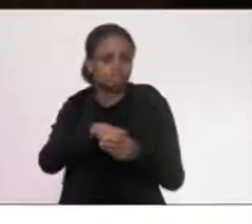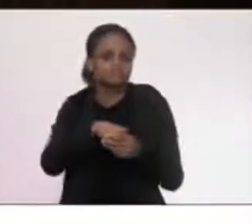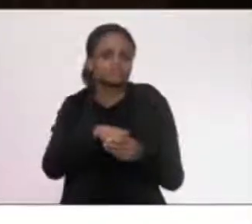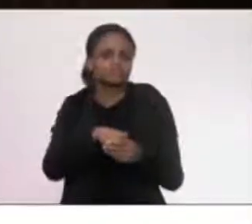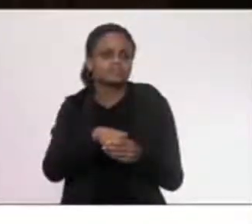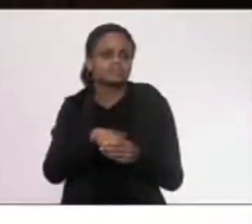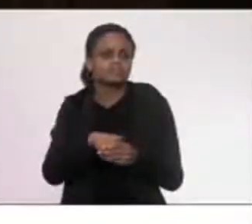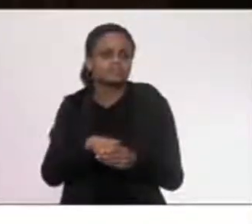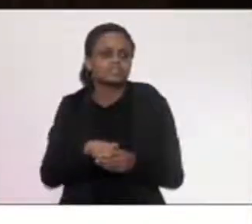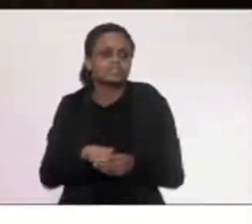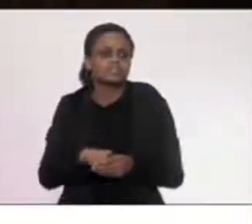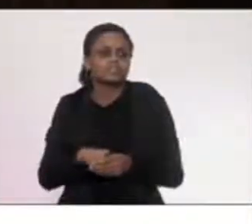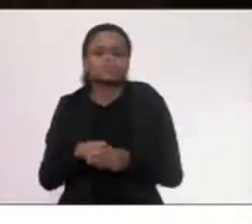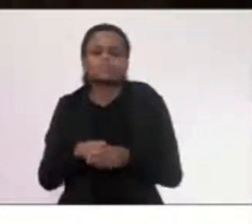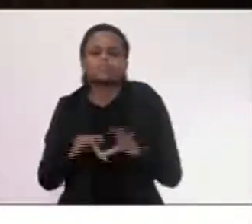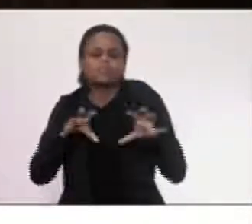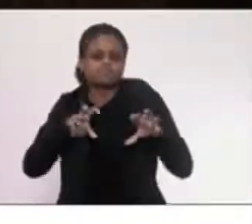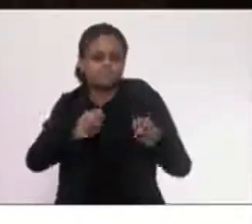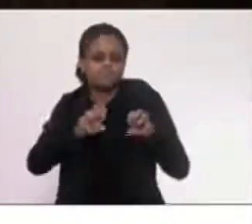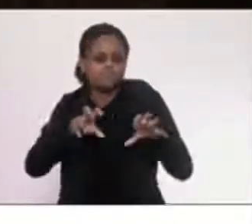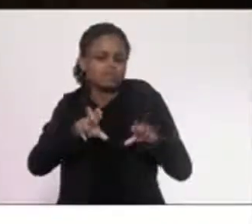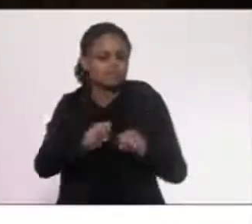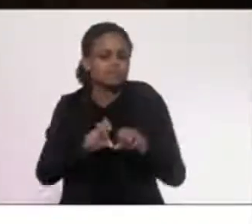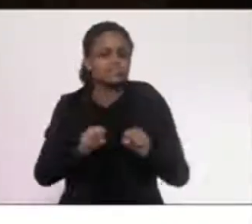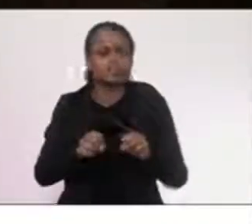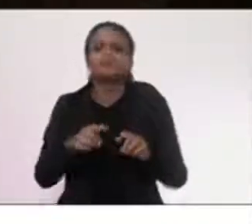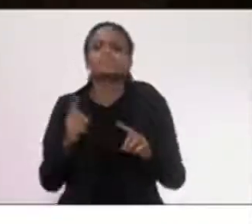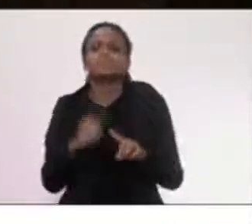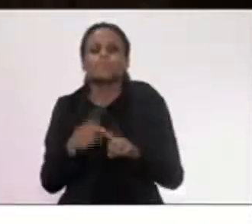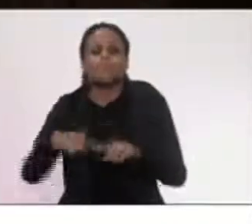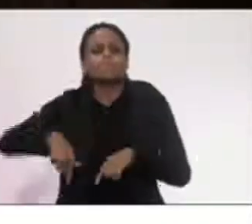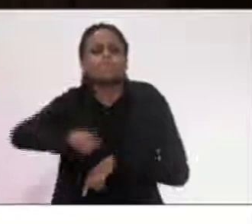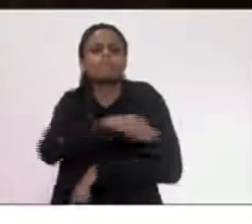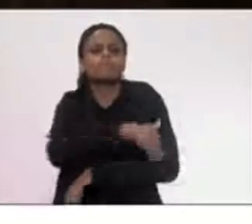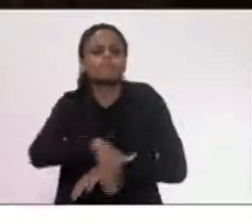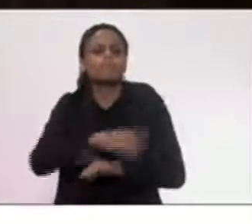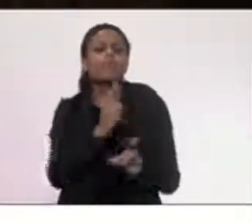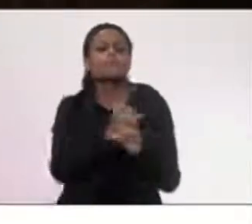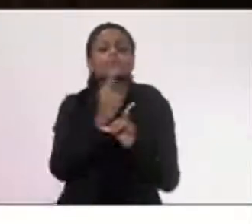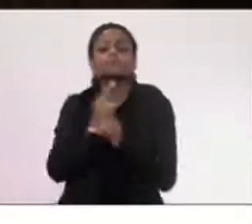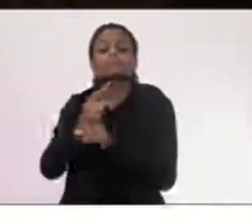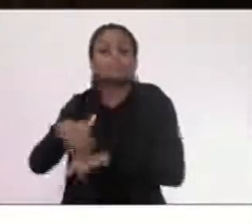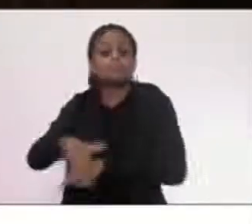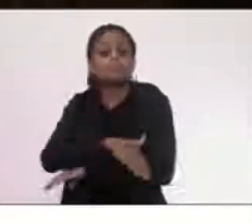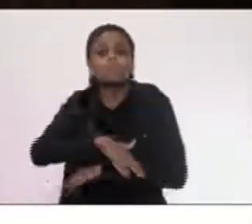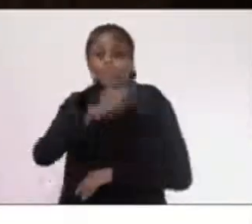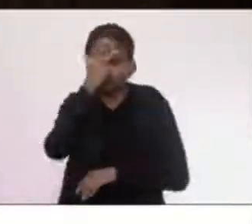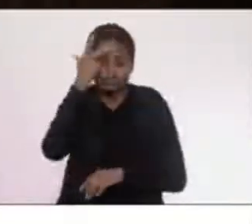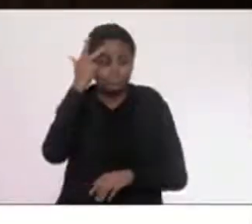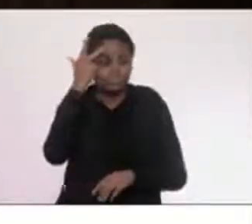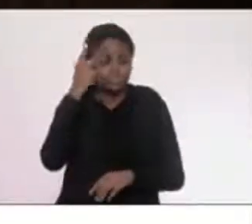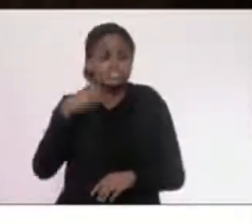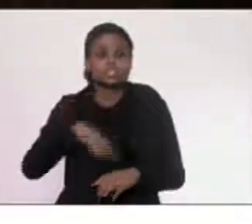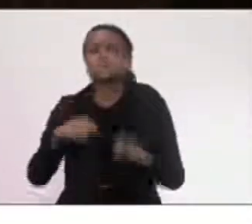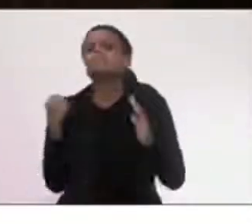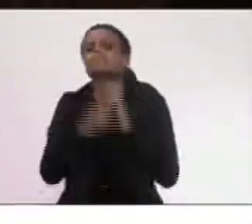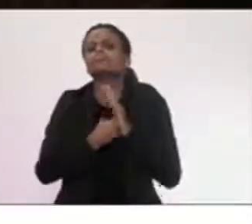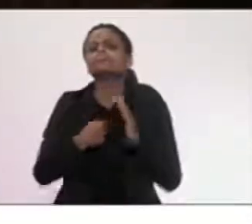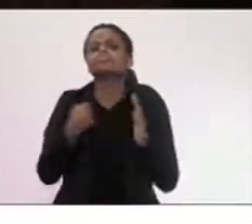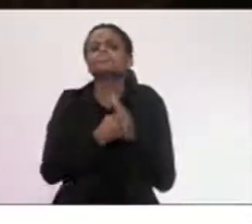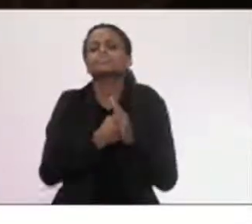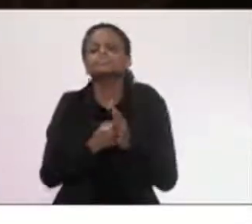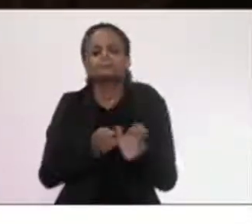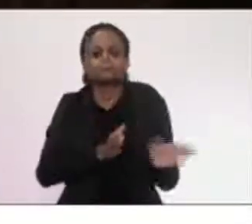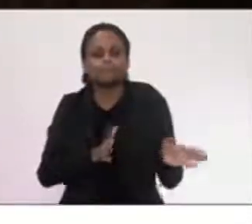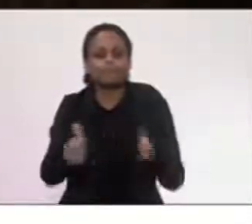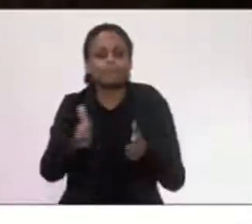muito massageada, afinal de contas encontramos nas ruas pessoas que estão sim lutando pelo